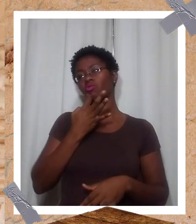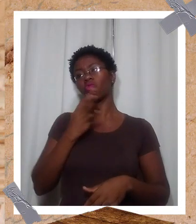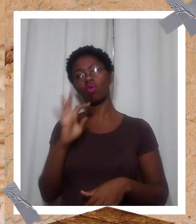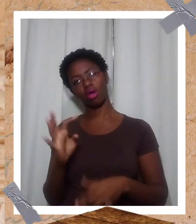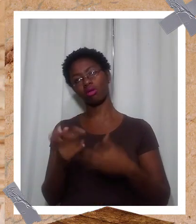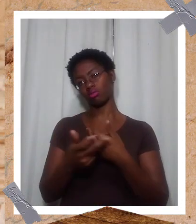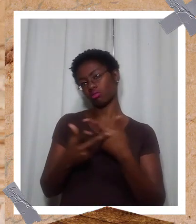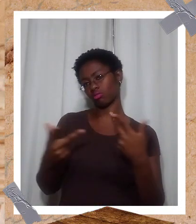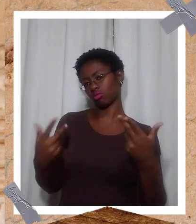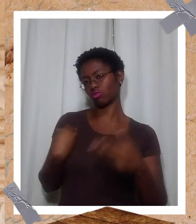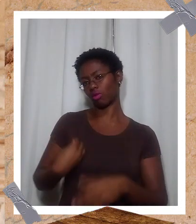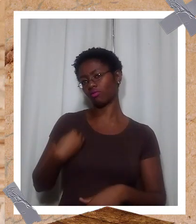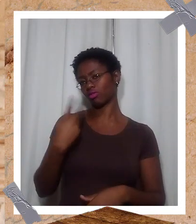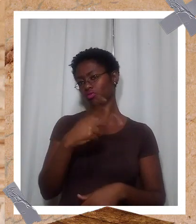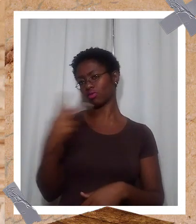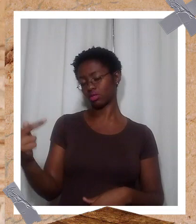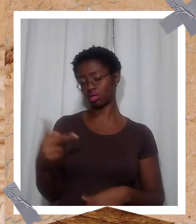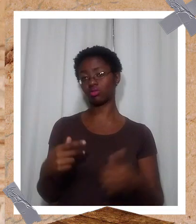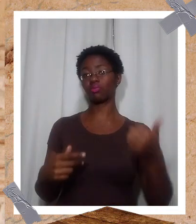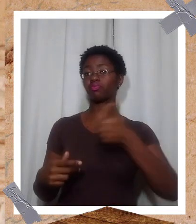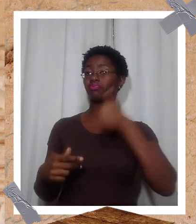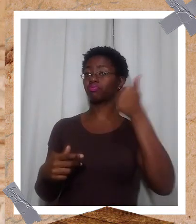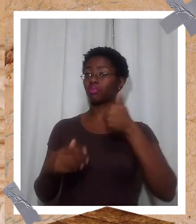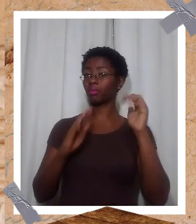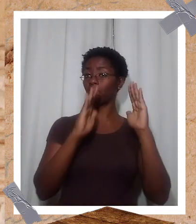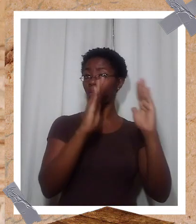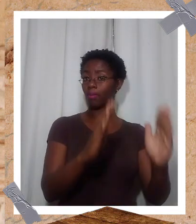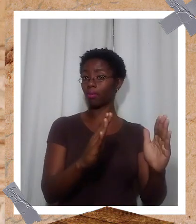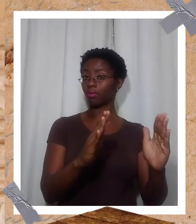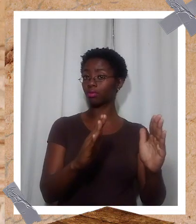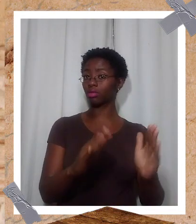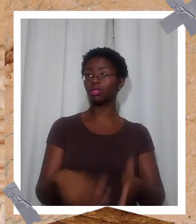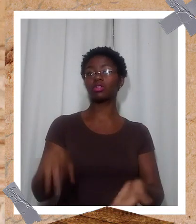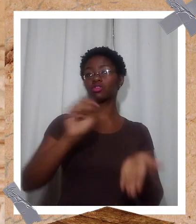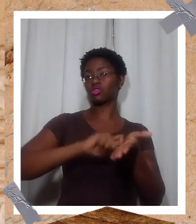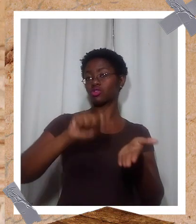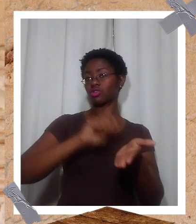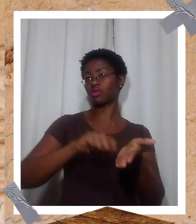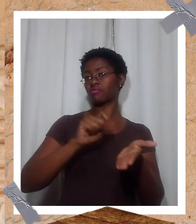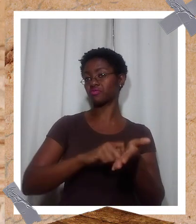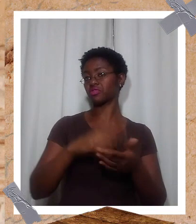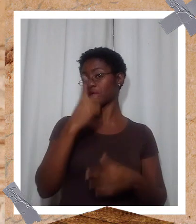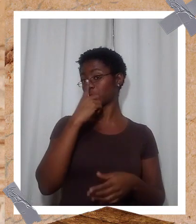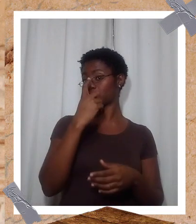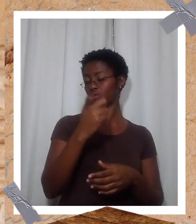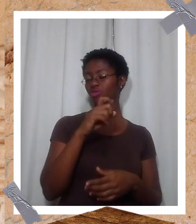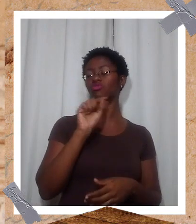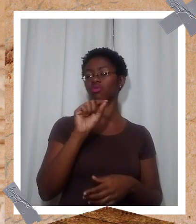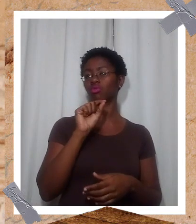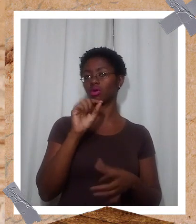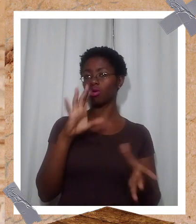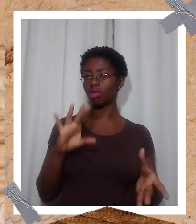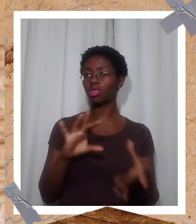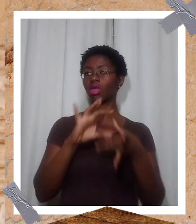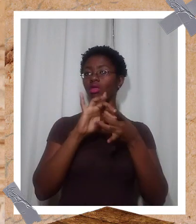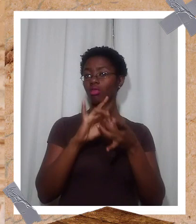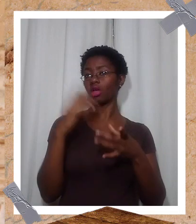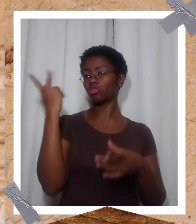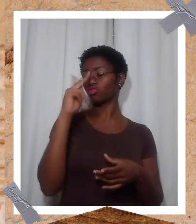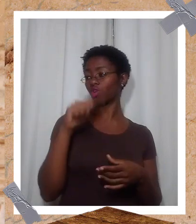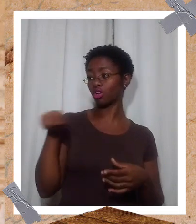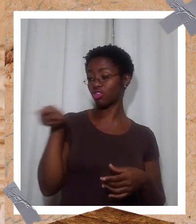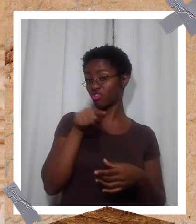detalhes. Então, seriam 3 blocos. O primeiro bloco, eu estou chamando de Escrevivências do Lixo, fazendo uma conexão da história de